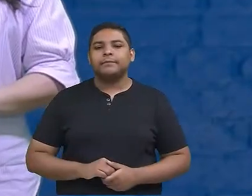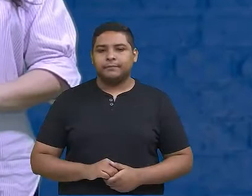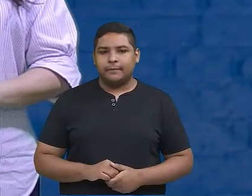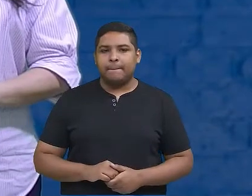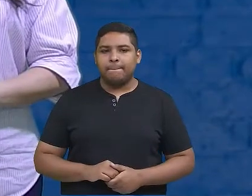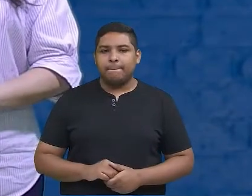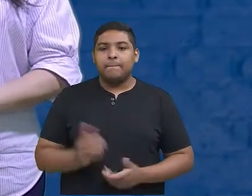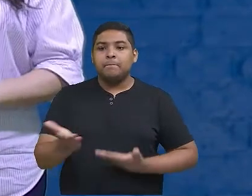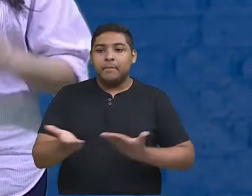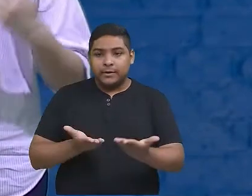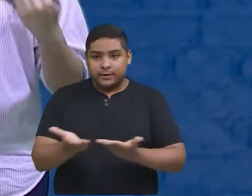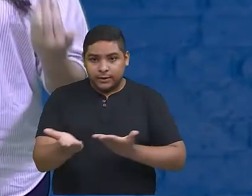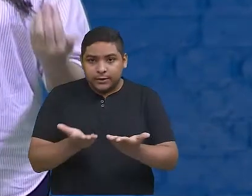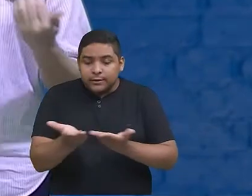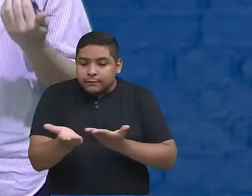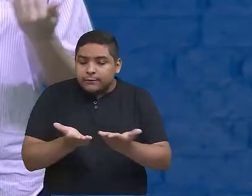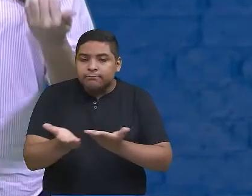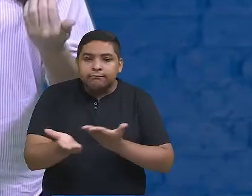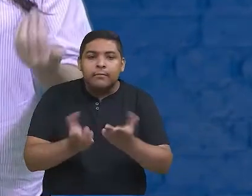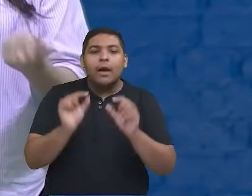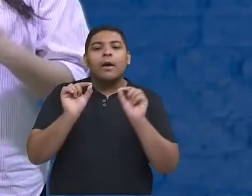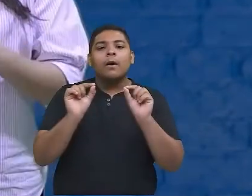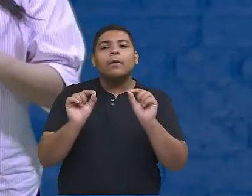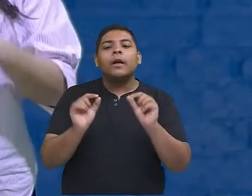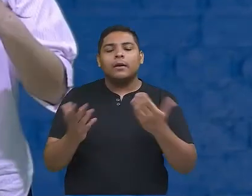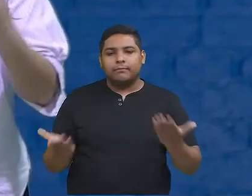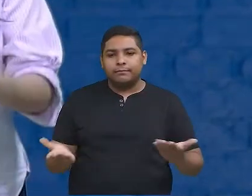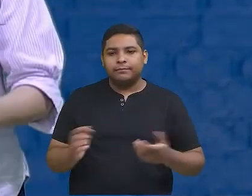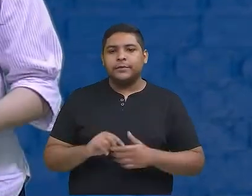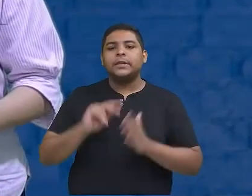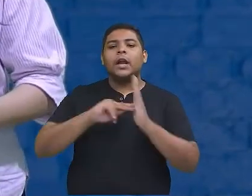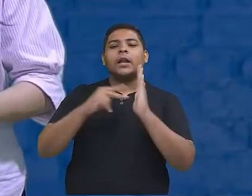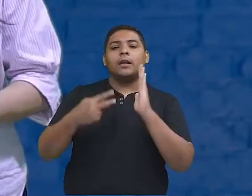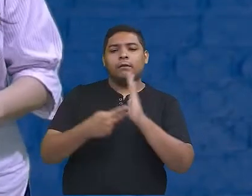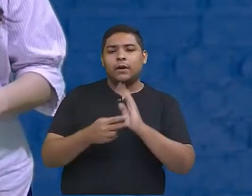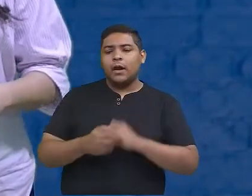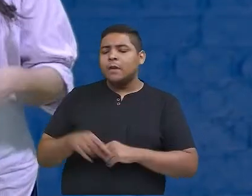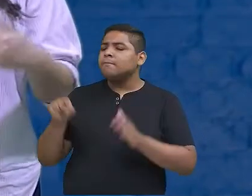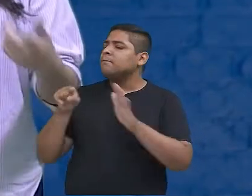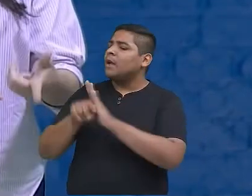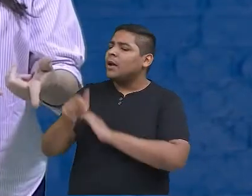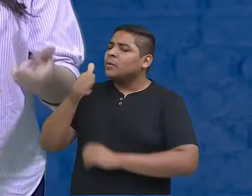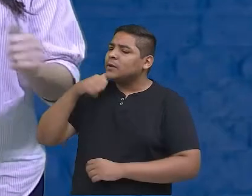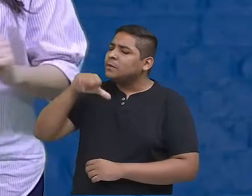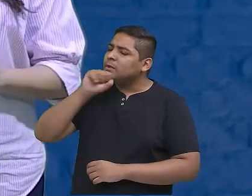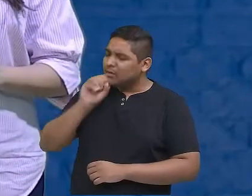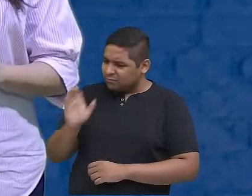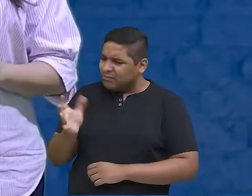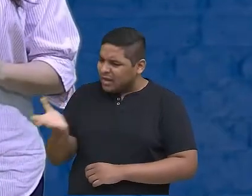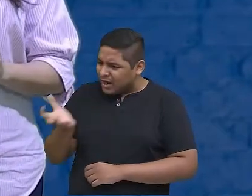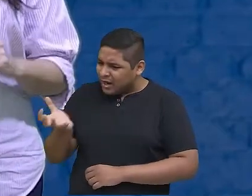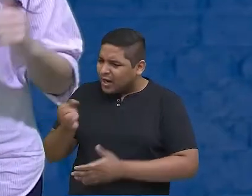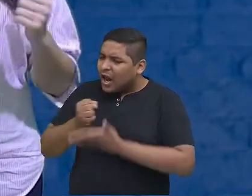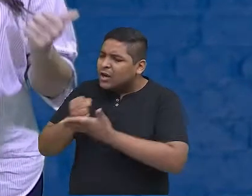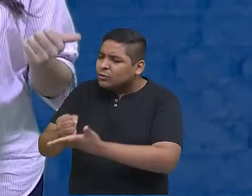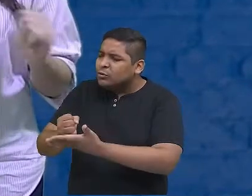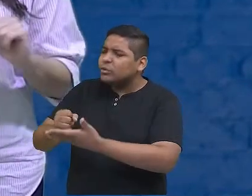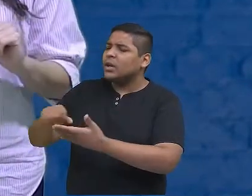Prestativo. Prestativo é quando perguntamos da mãe: mãe, a senhora quer ajuda na